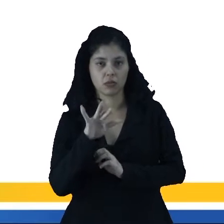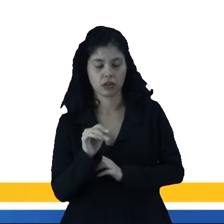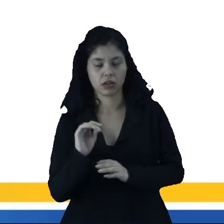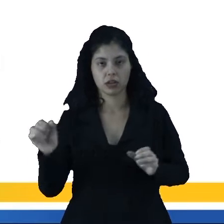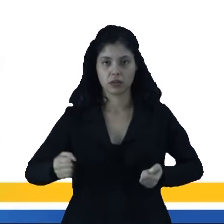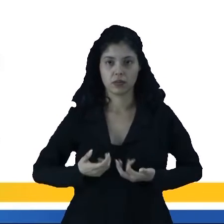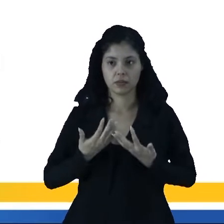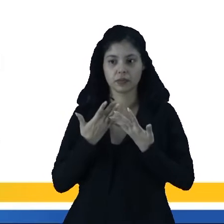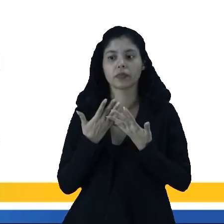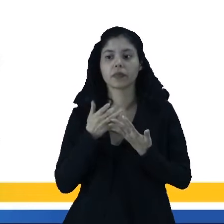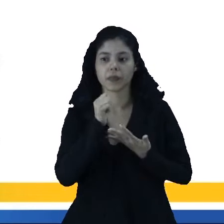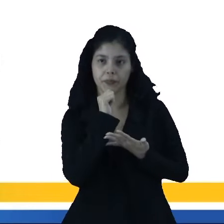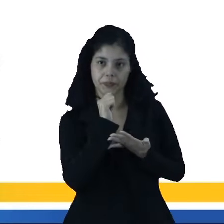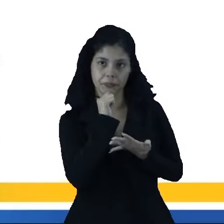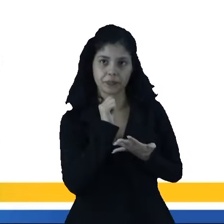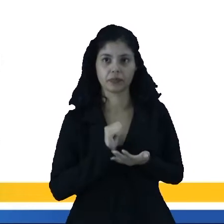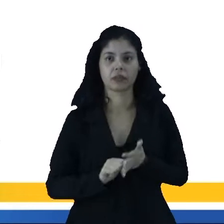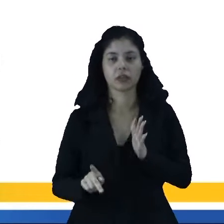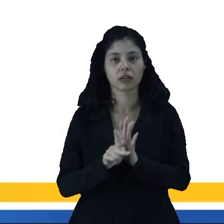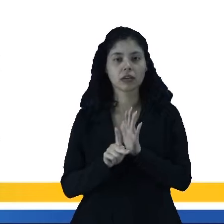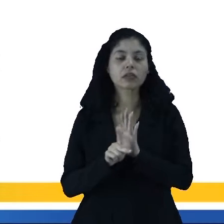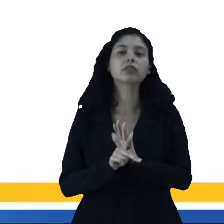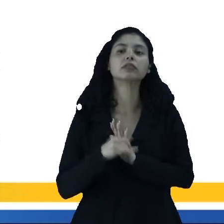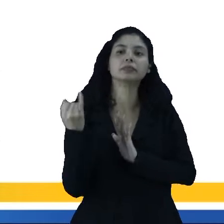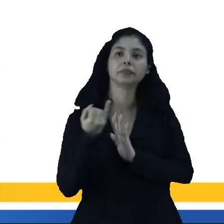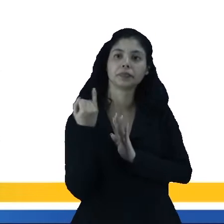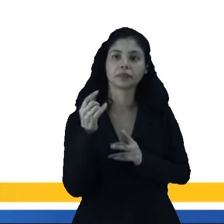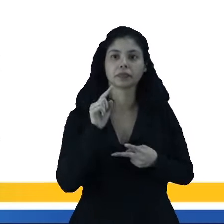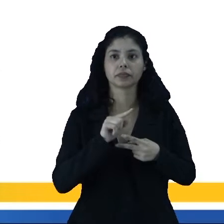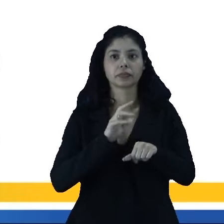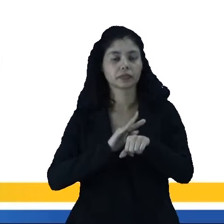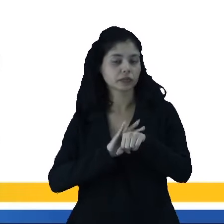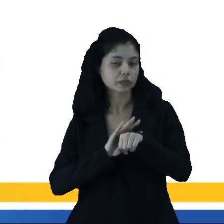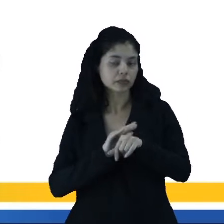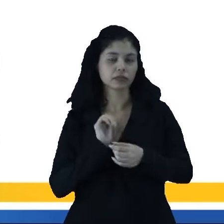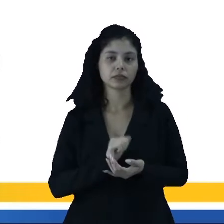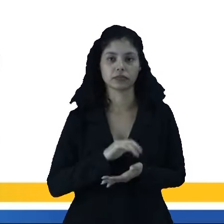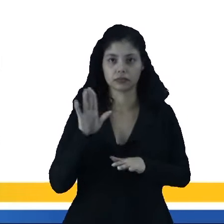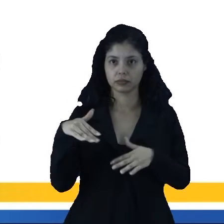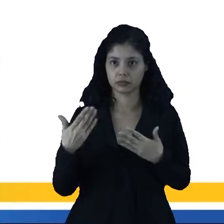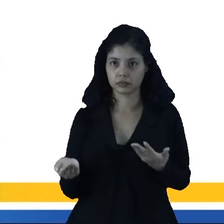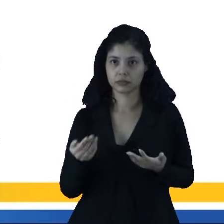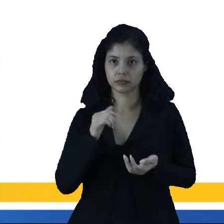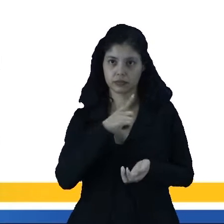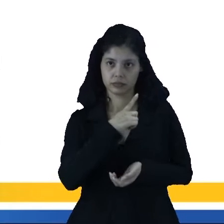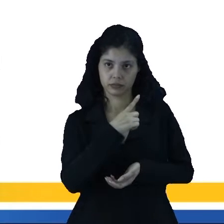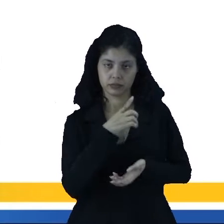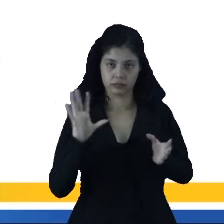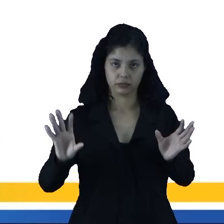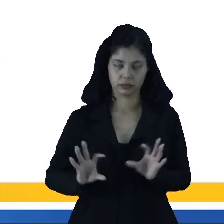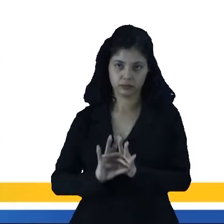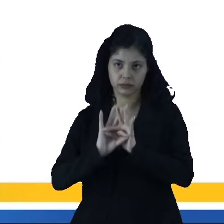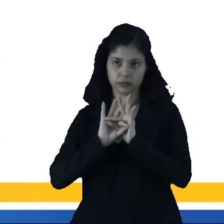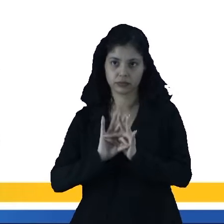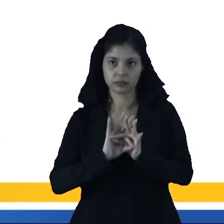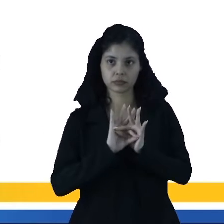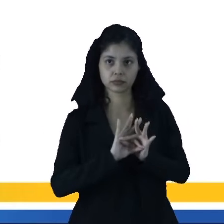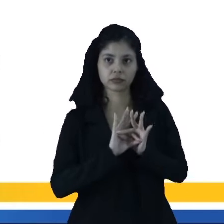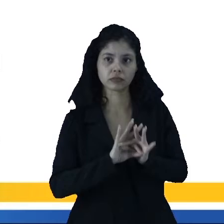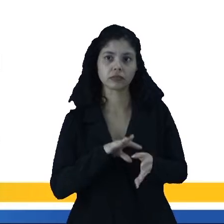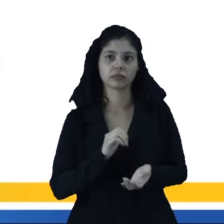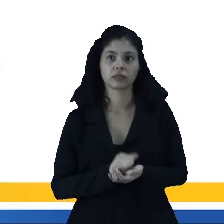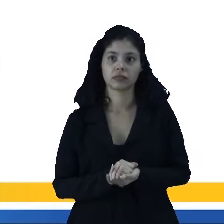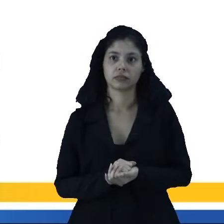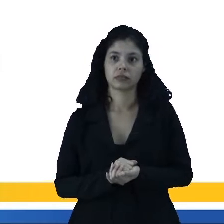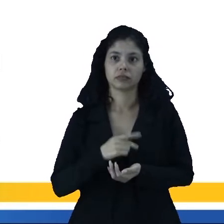suas manifestações. E em especial, olha só aqui, ó, as doenças, principais doenças relacionadas a alterações,